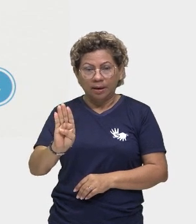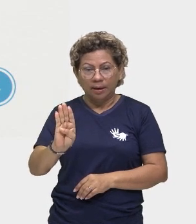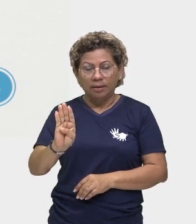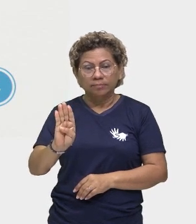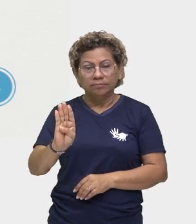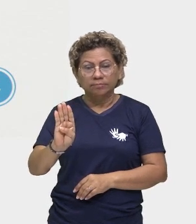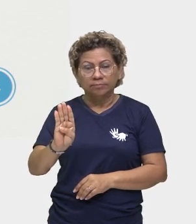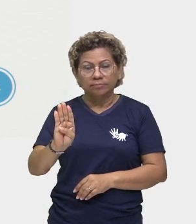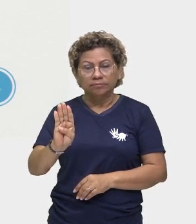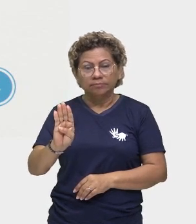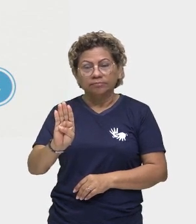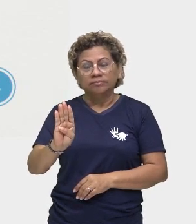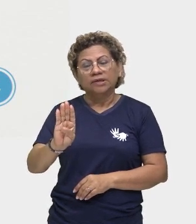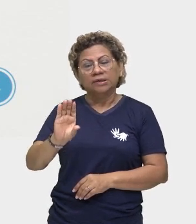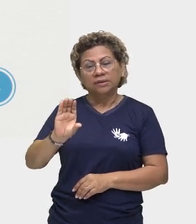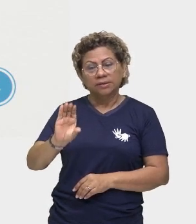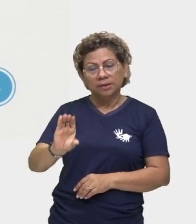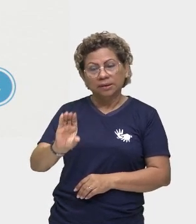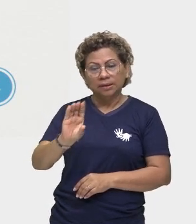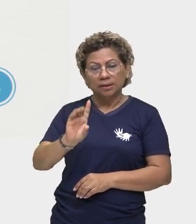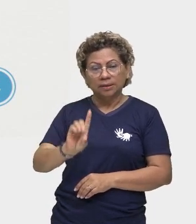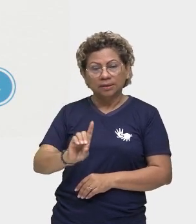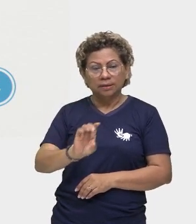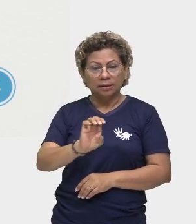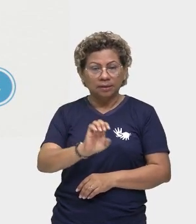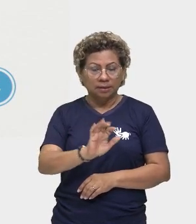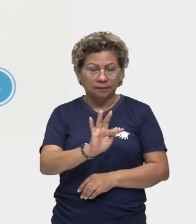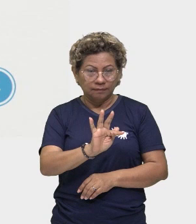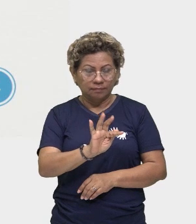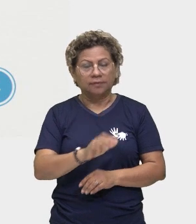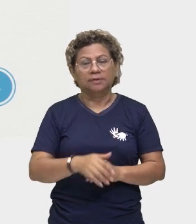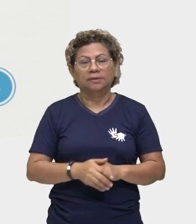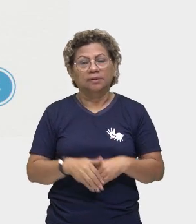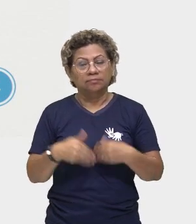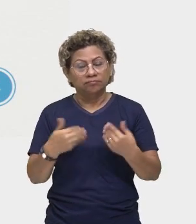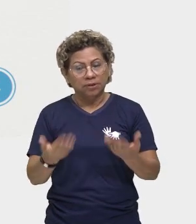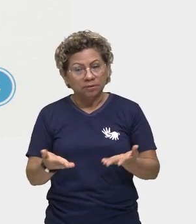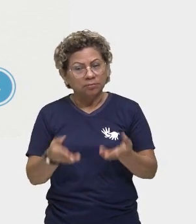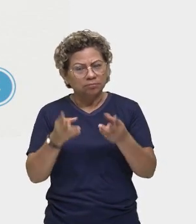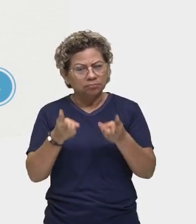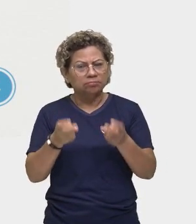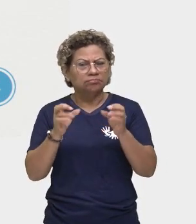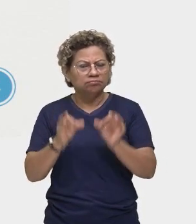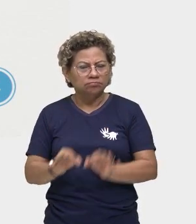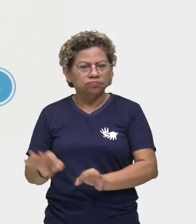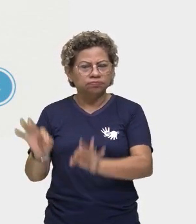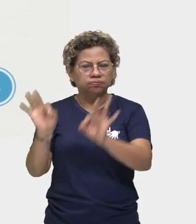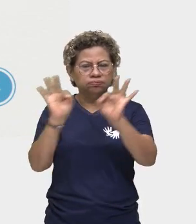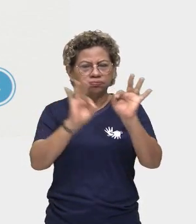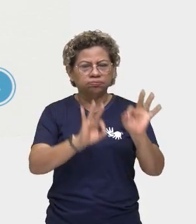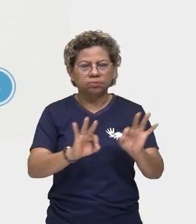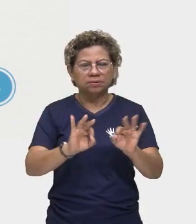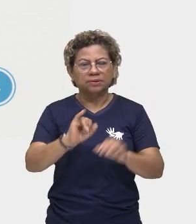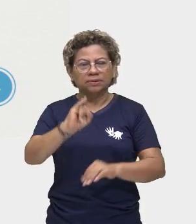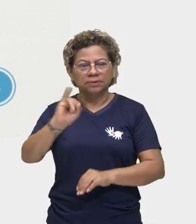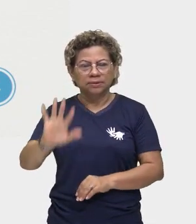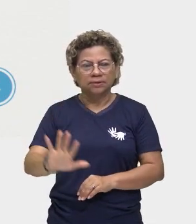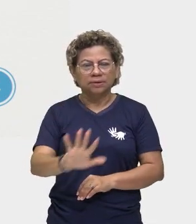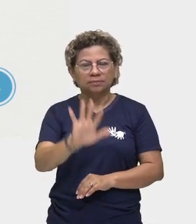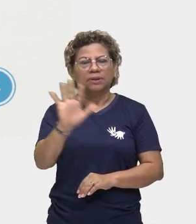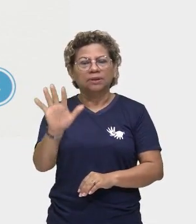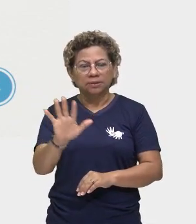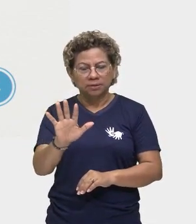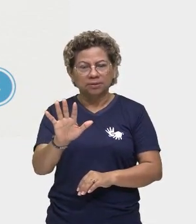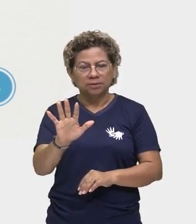do vértice B, e assim sucessivamente. Então, são os nossos elementos aqui que